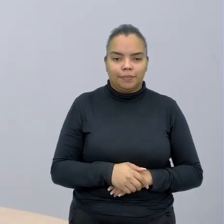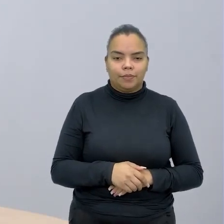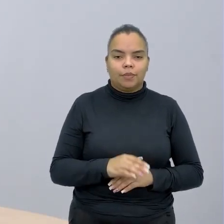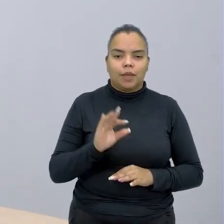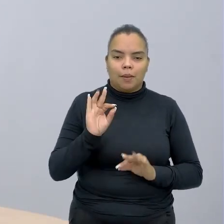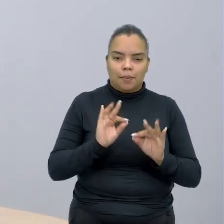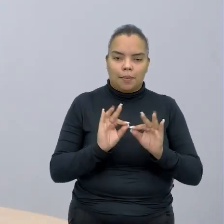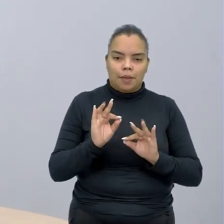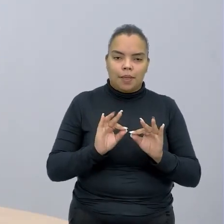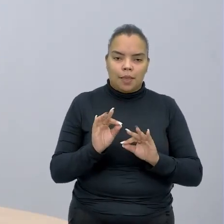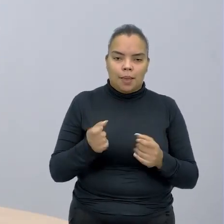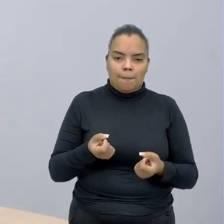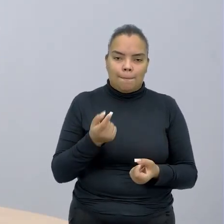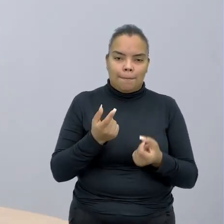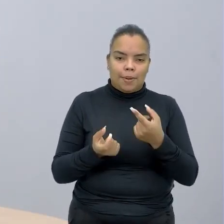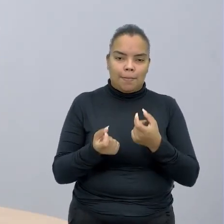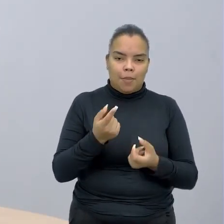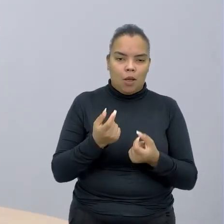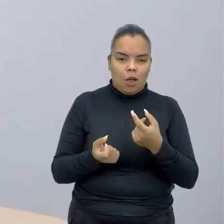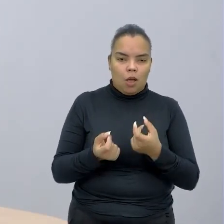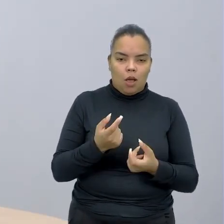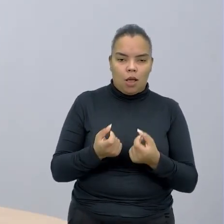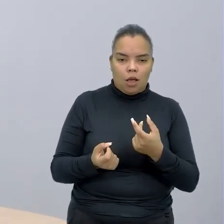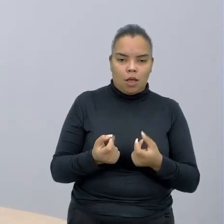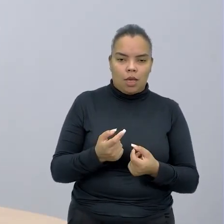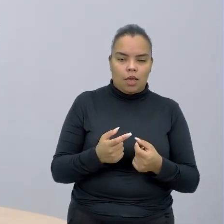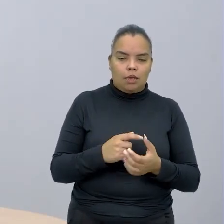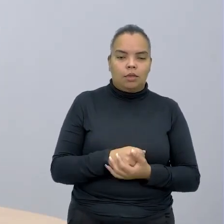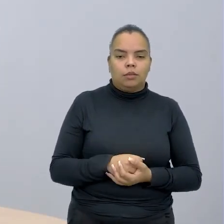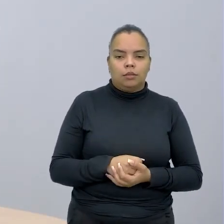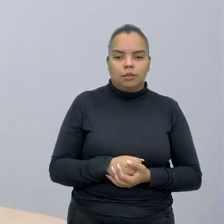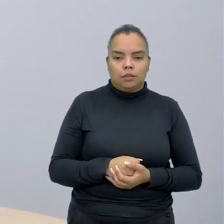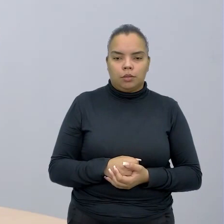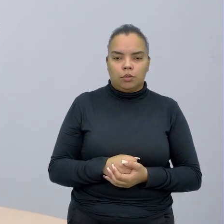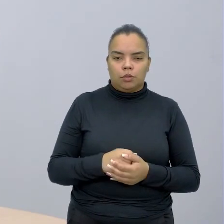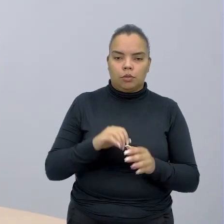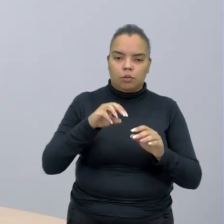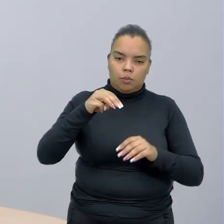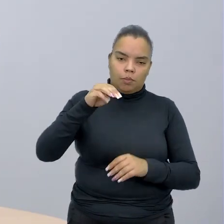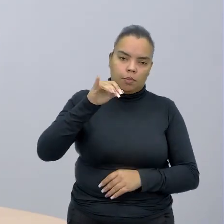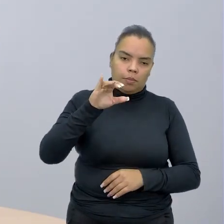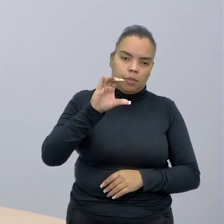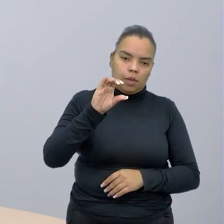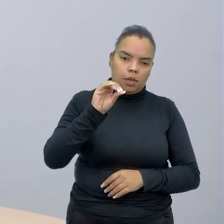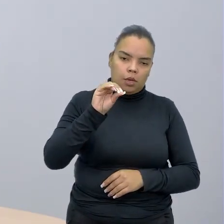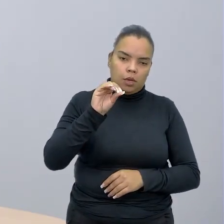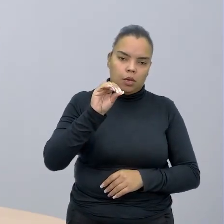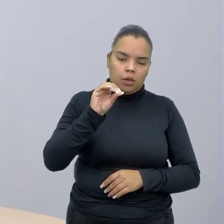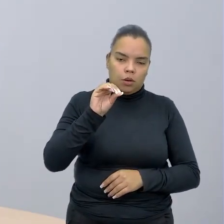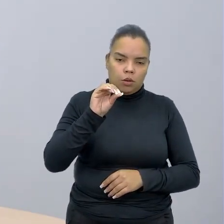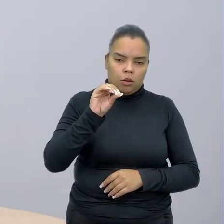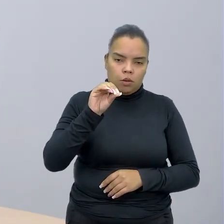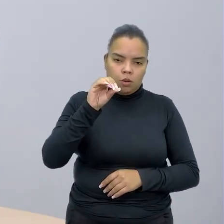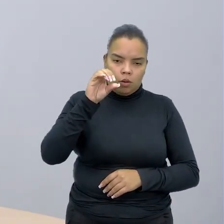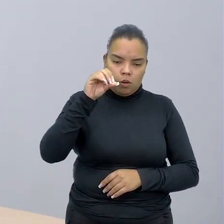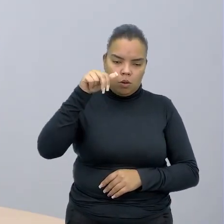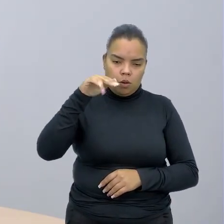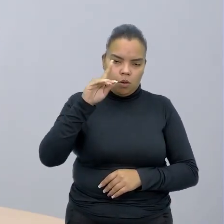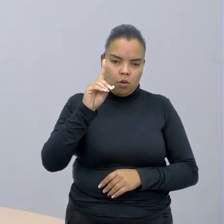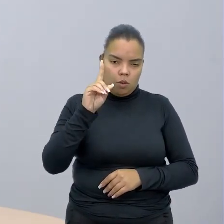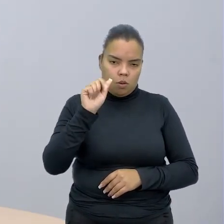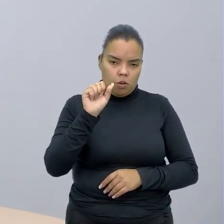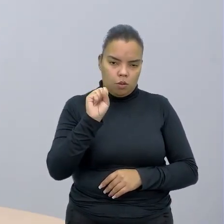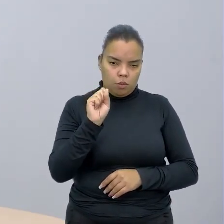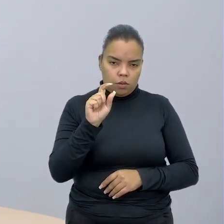um pacote de pipoca, micro-ondas, caminhar pelo campo. Geralmente associamos a radiação a acidentes em uma usina nuclear